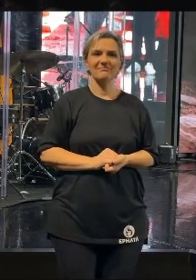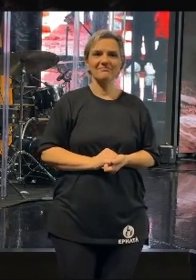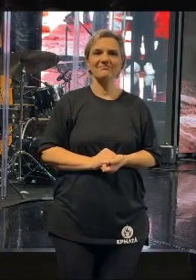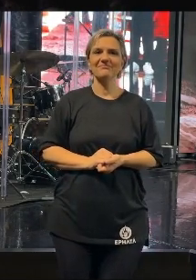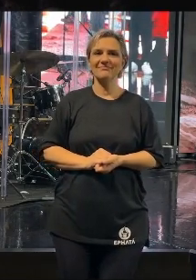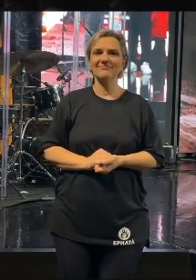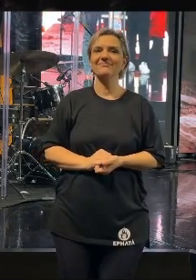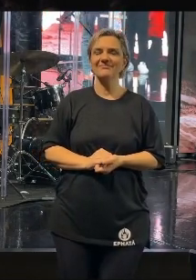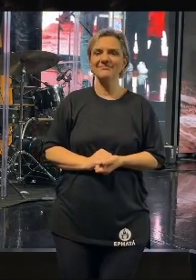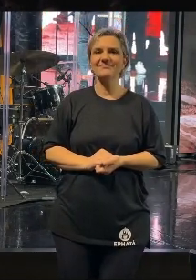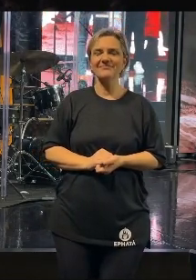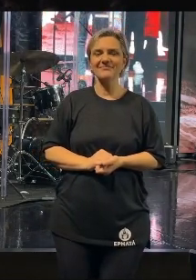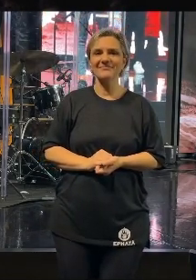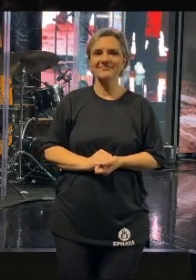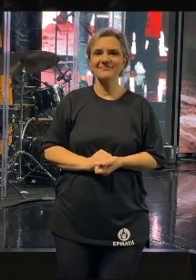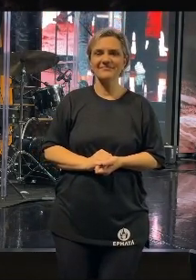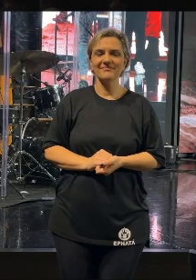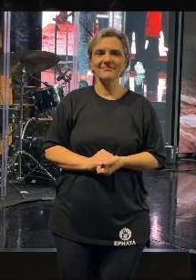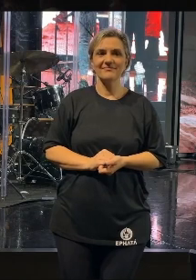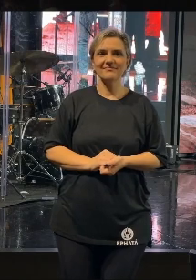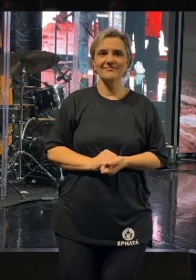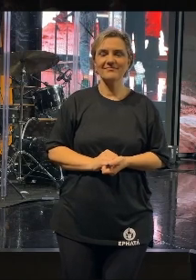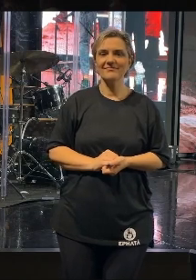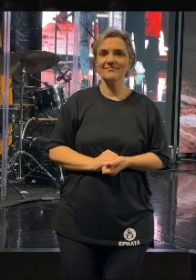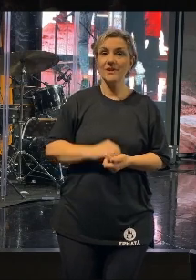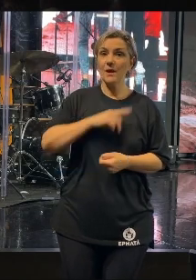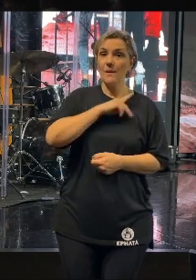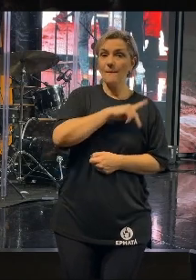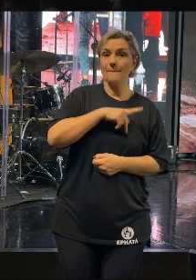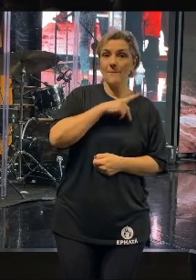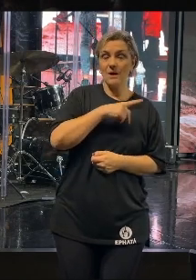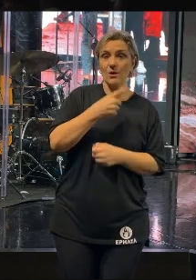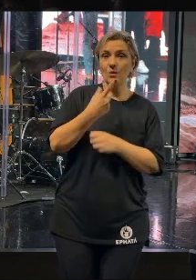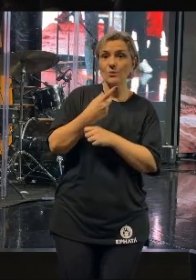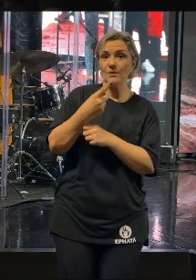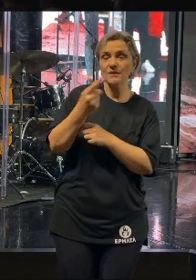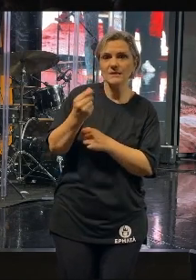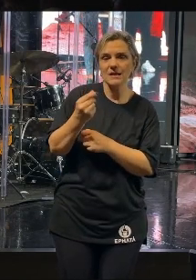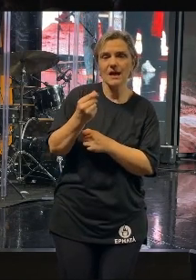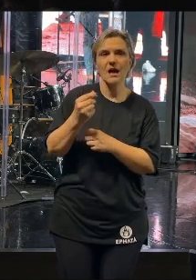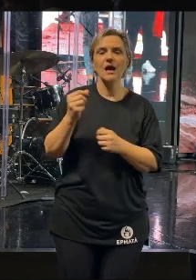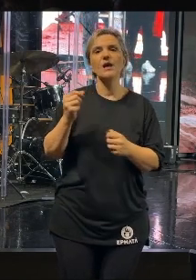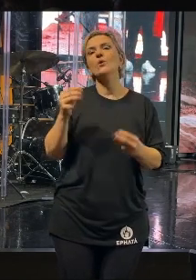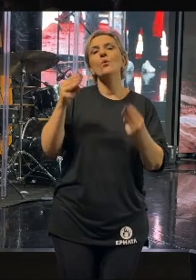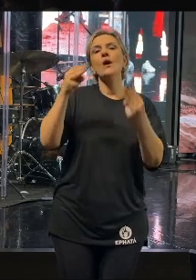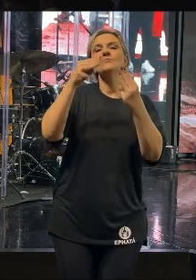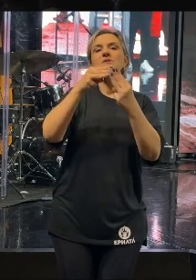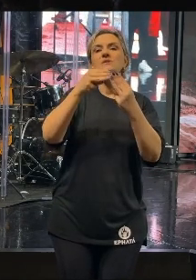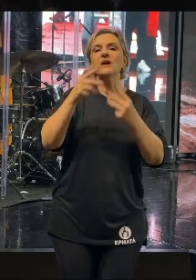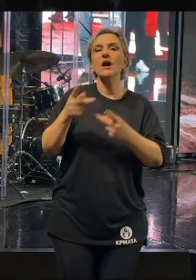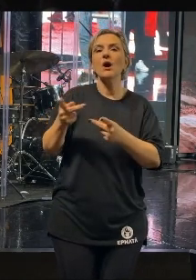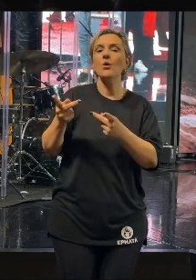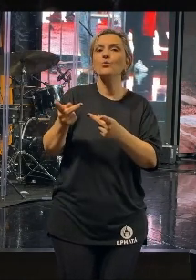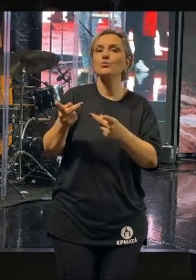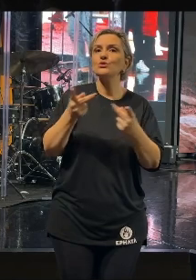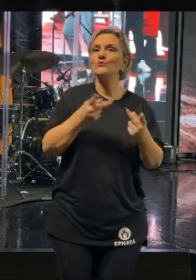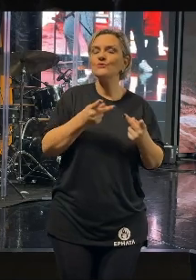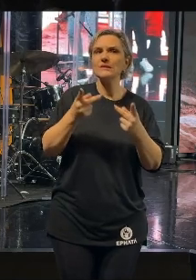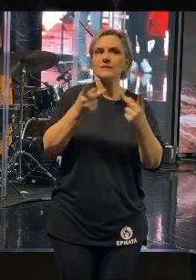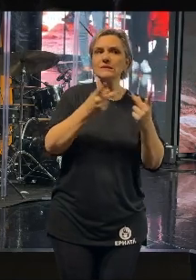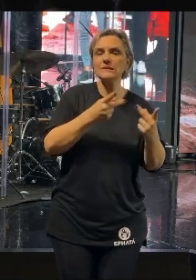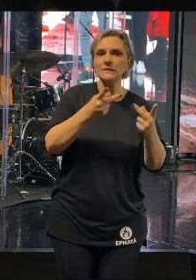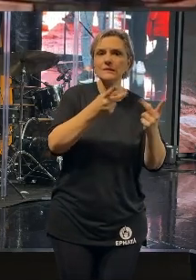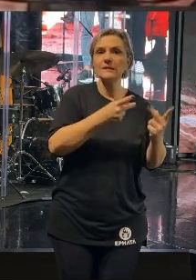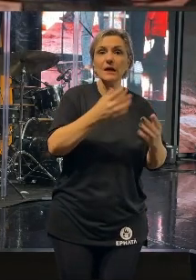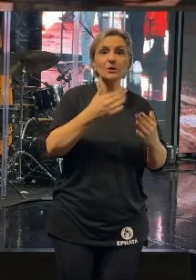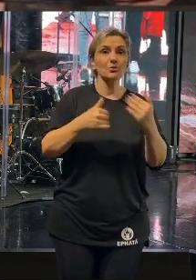Presta atenção! Paulo saiu com a missão de visitar todas as cidades nas quais ele já tinha